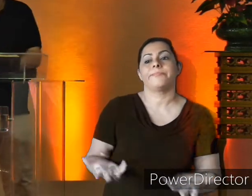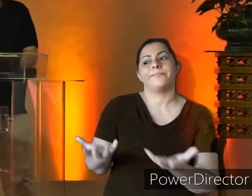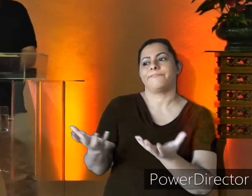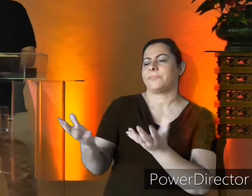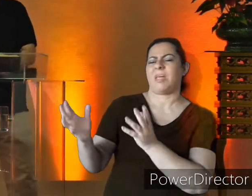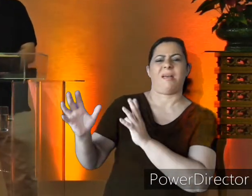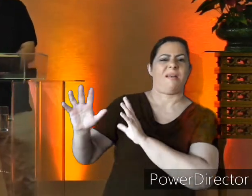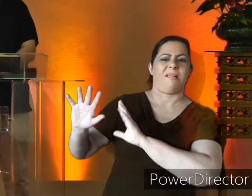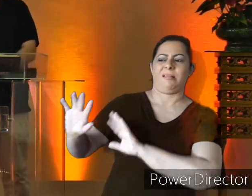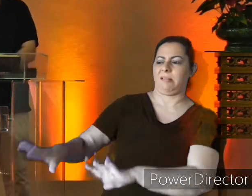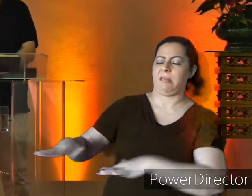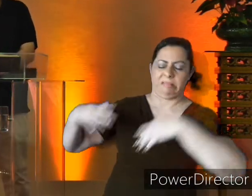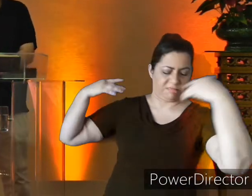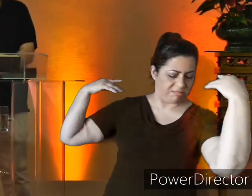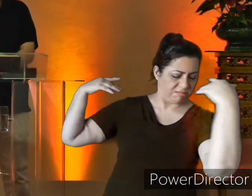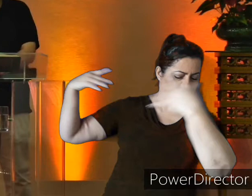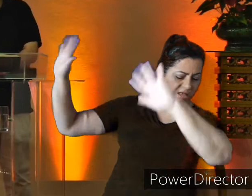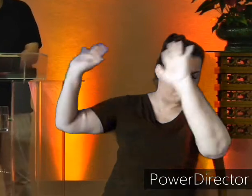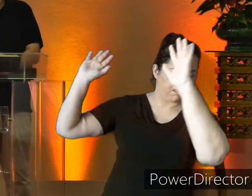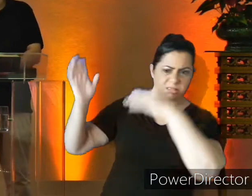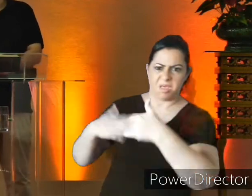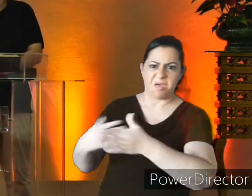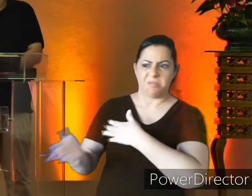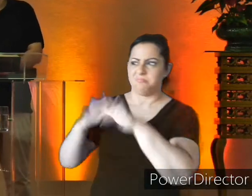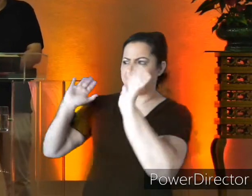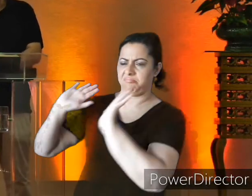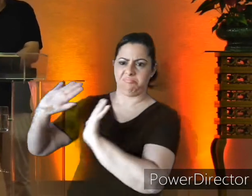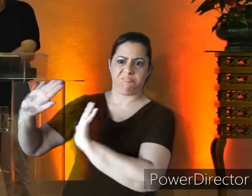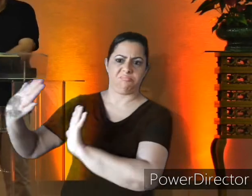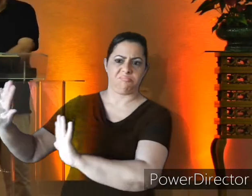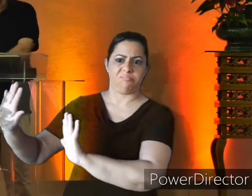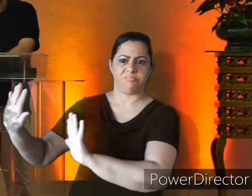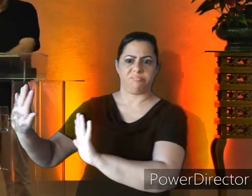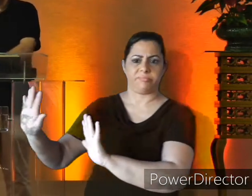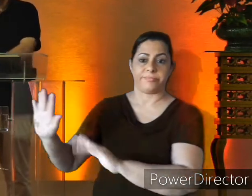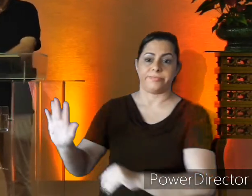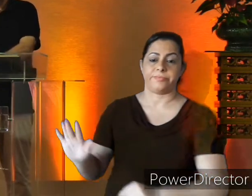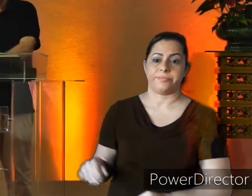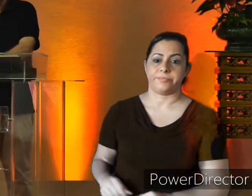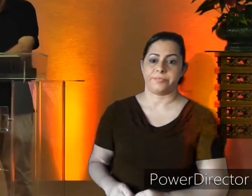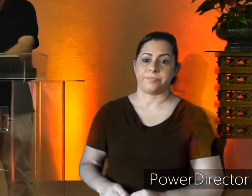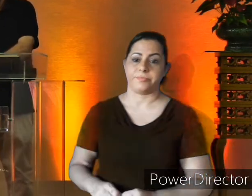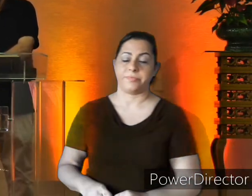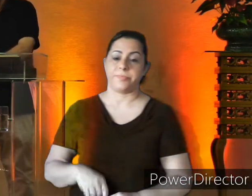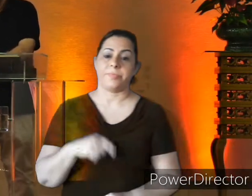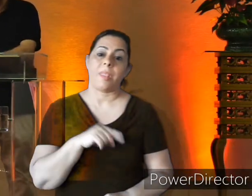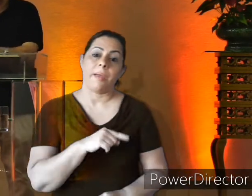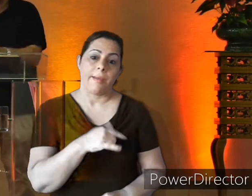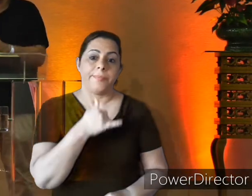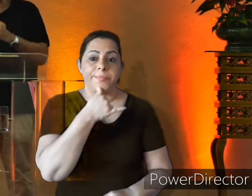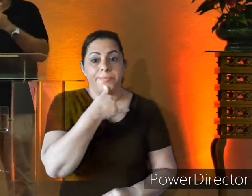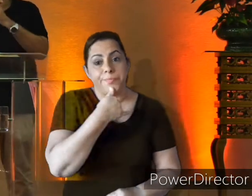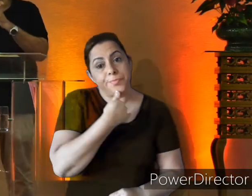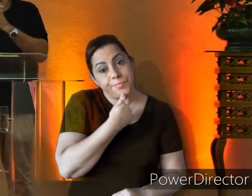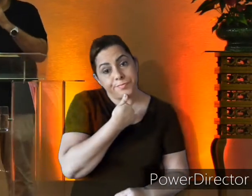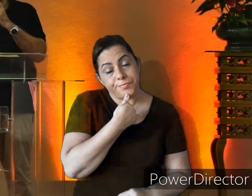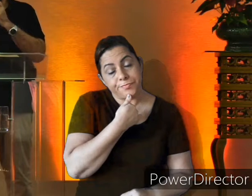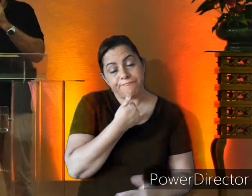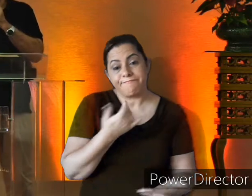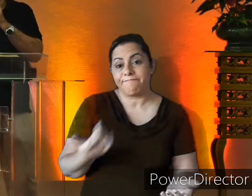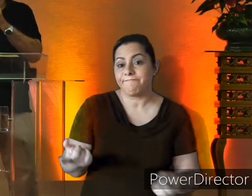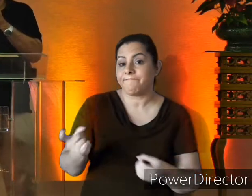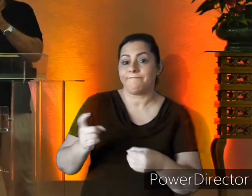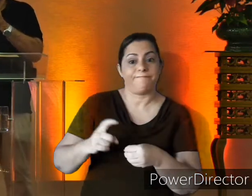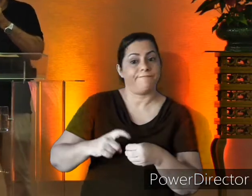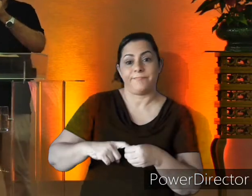cheios do Espírito Santo, mas não vigiaram, a tal ponto que abriram as suas bocas